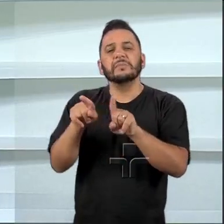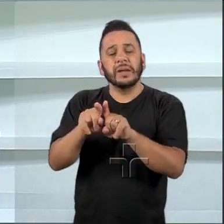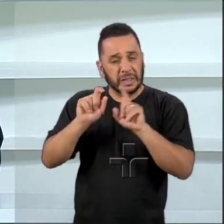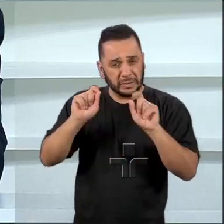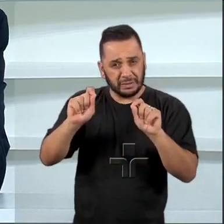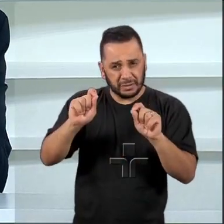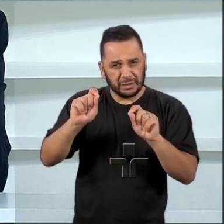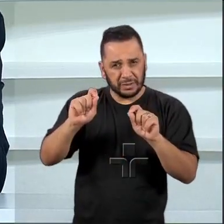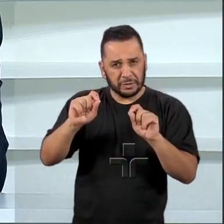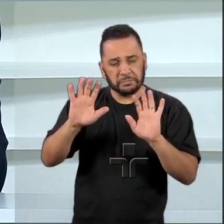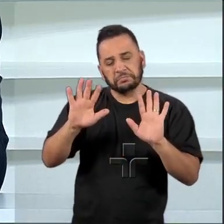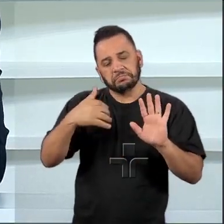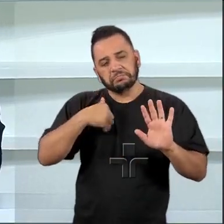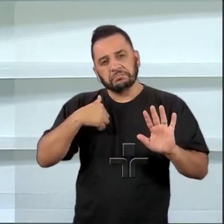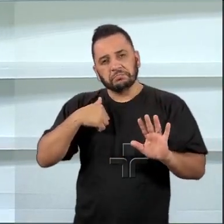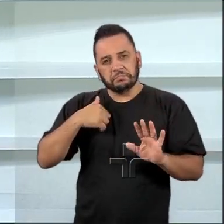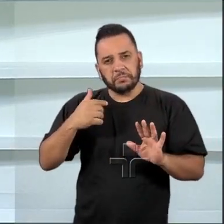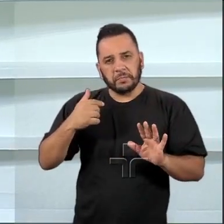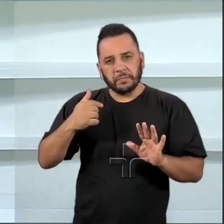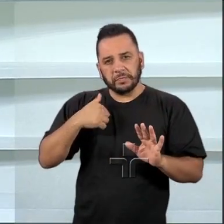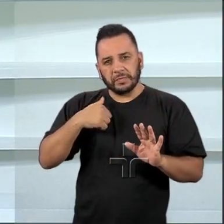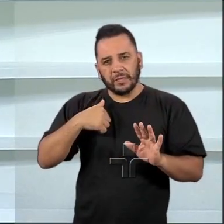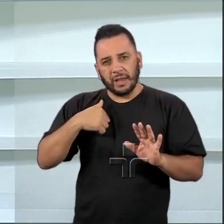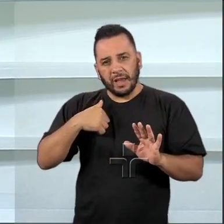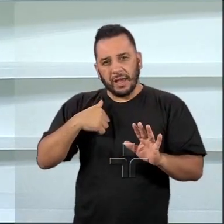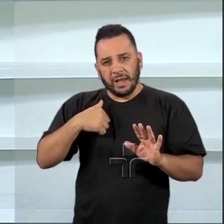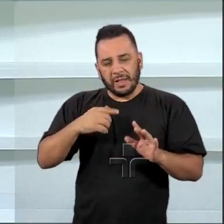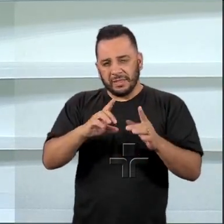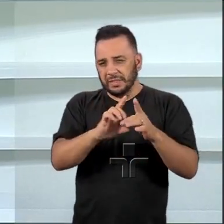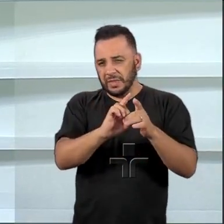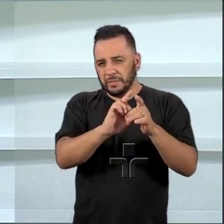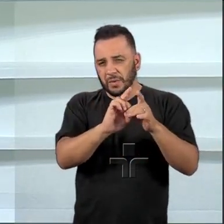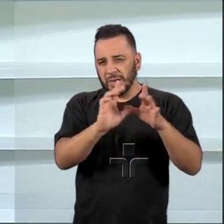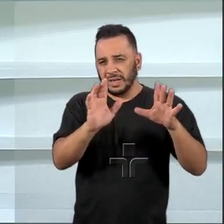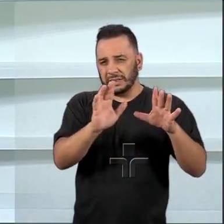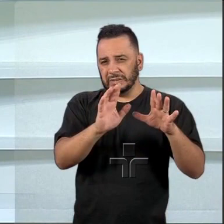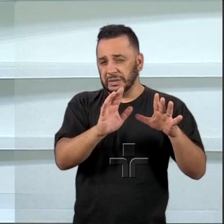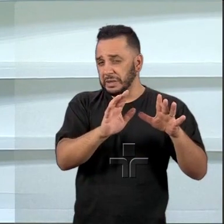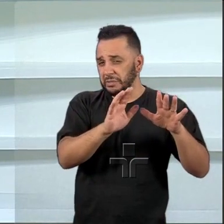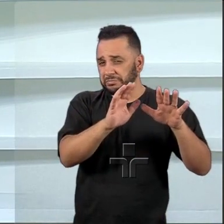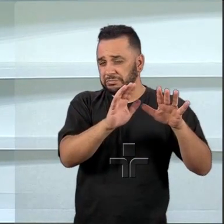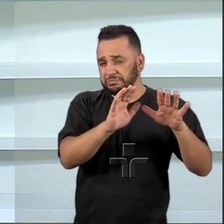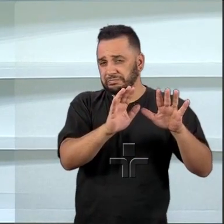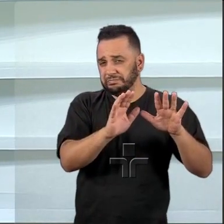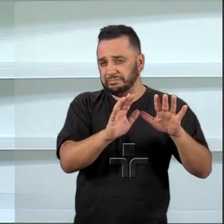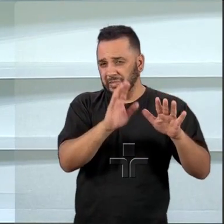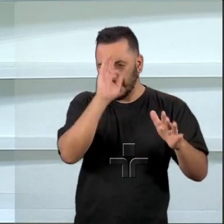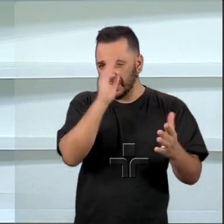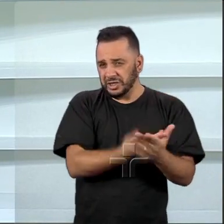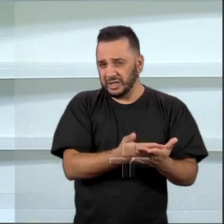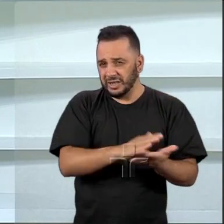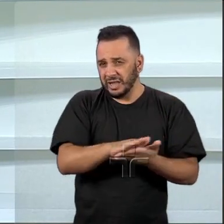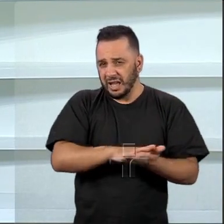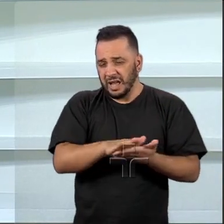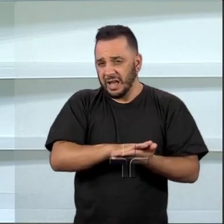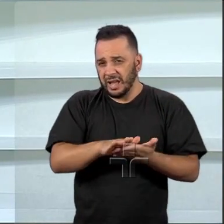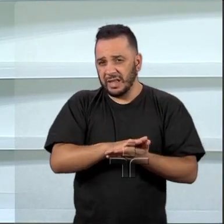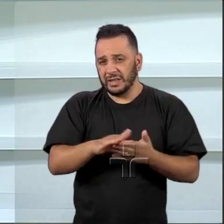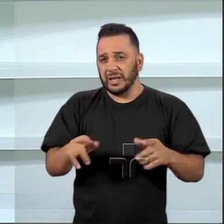de opções de descrédito da democracia e privilégio de soluções